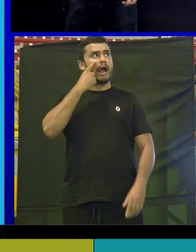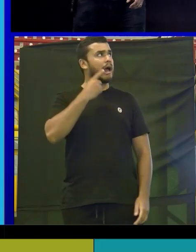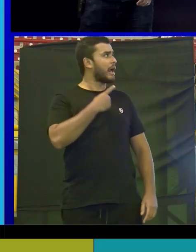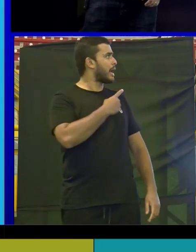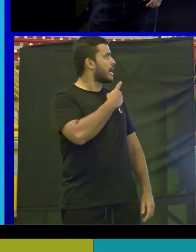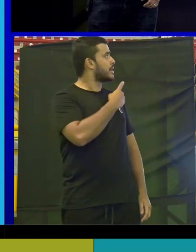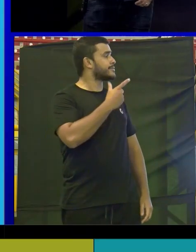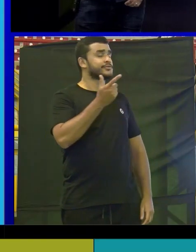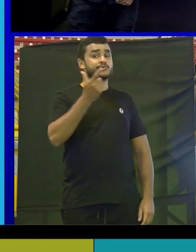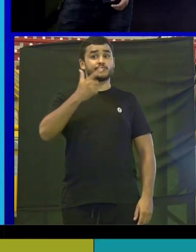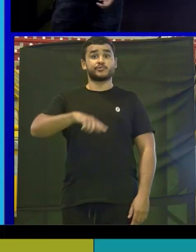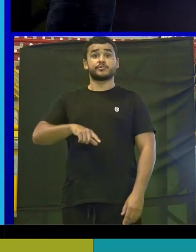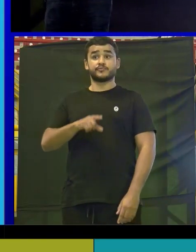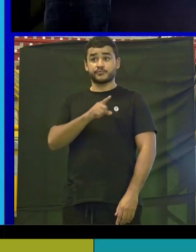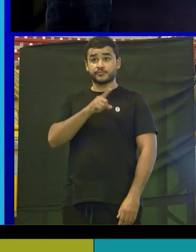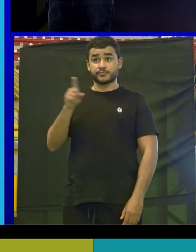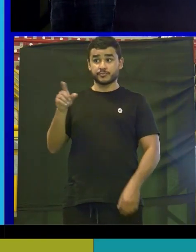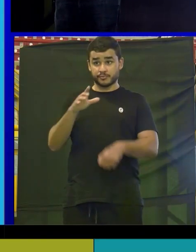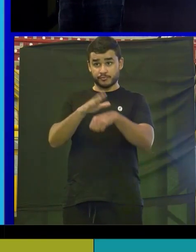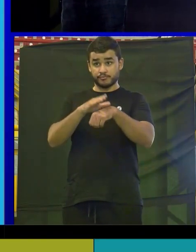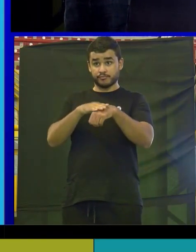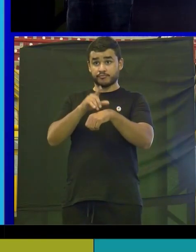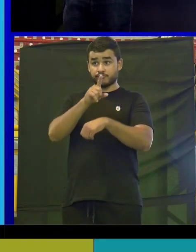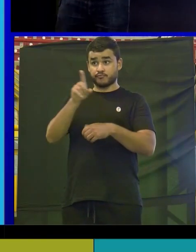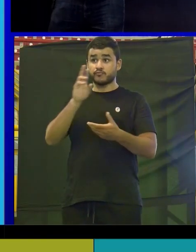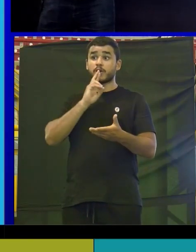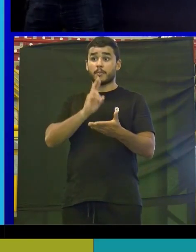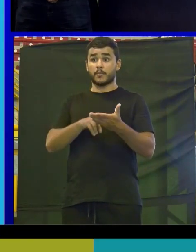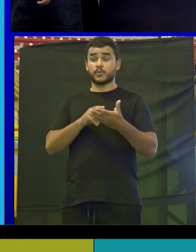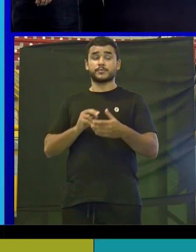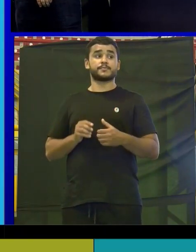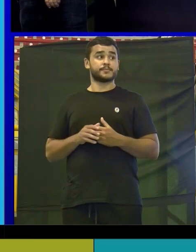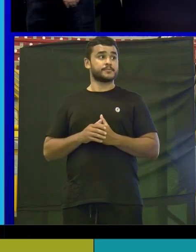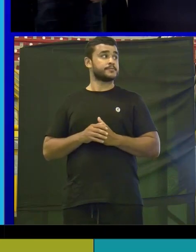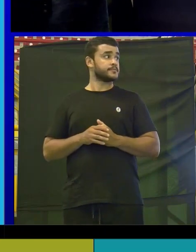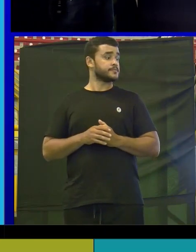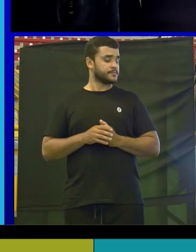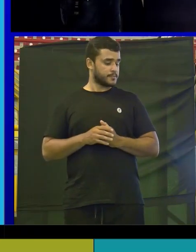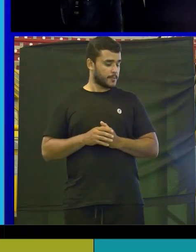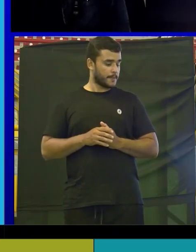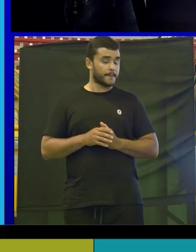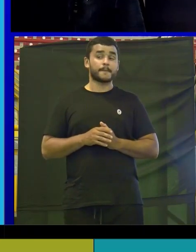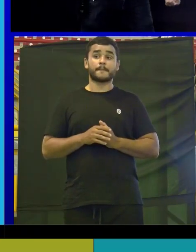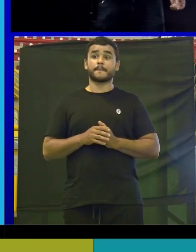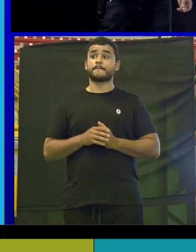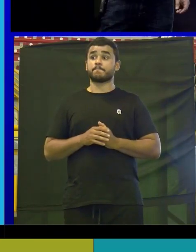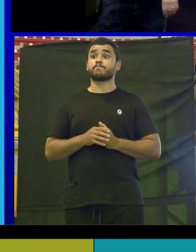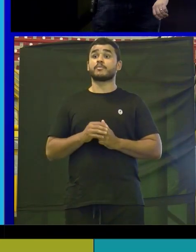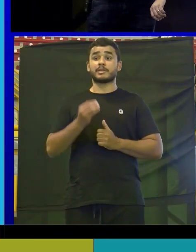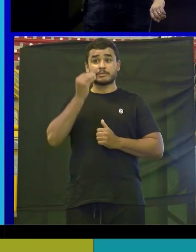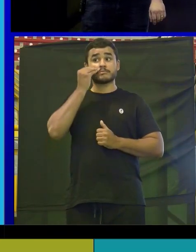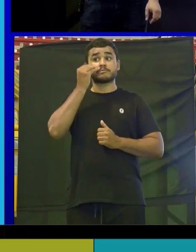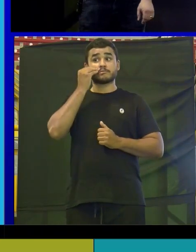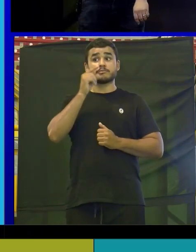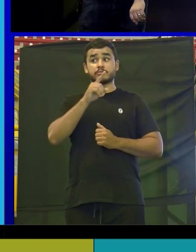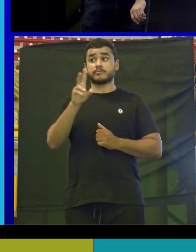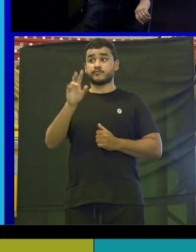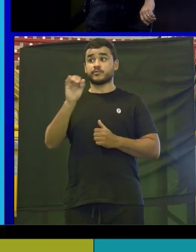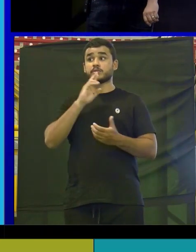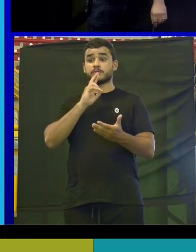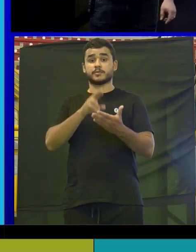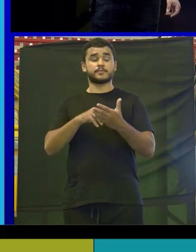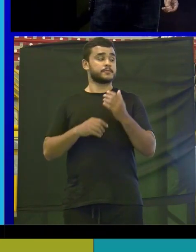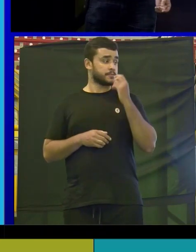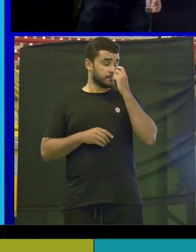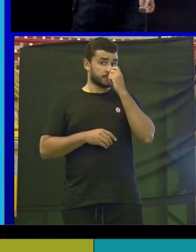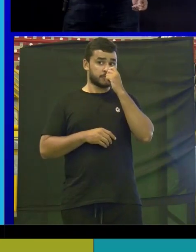resolver serão vocês. E vão acertar. Certo? E vão acertar. A numeração dela